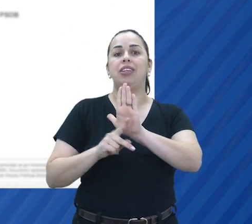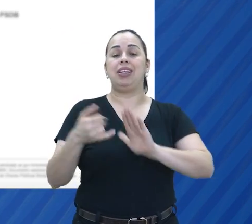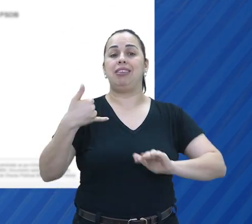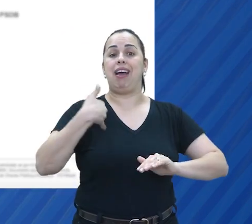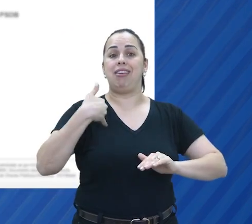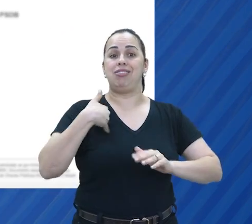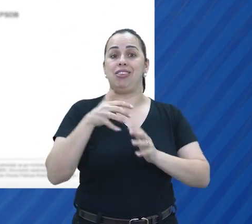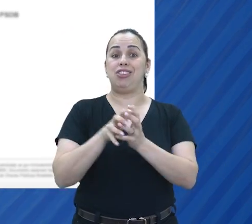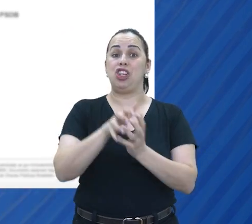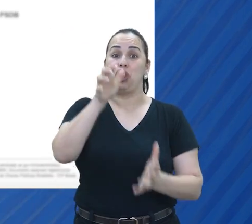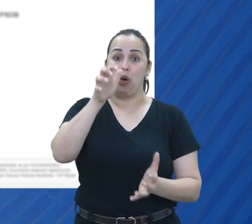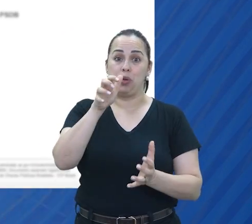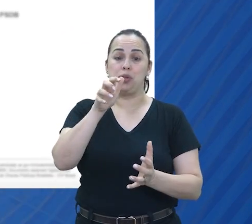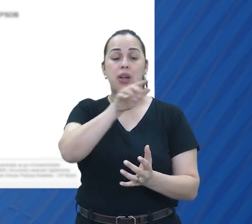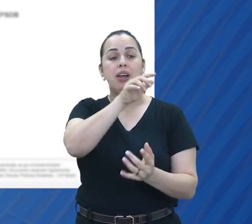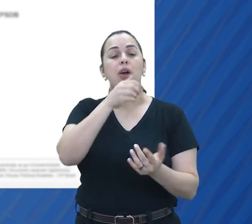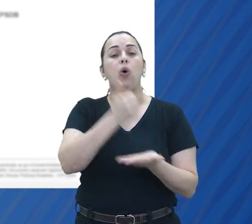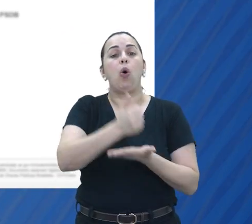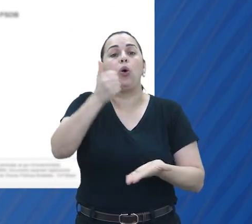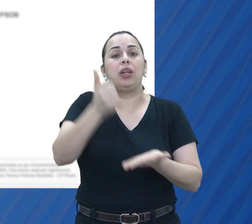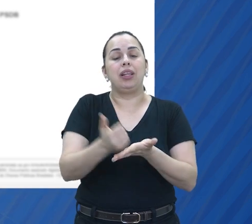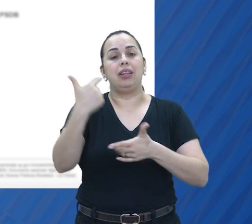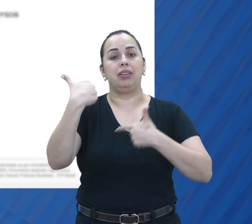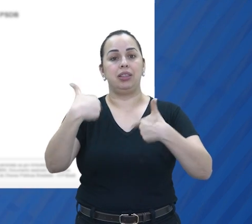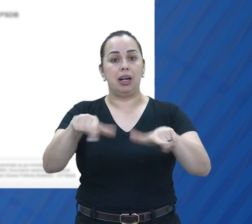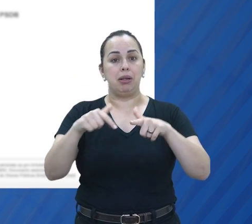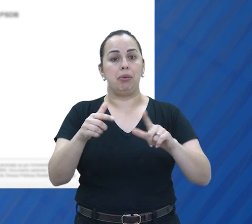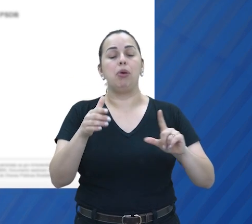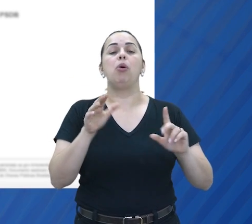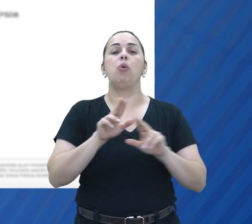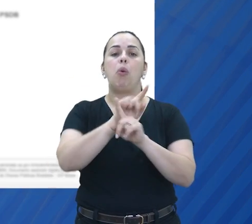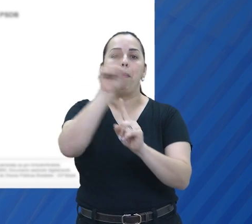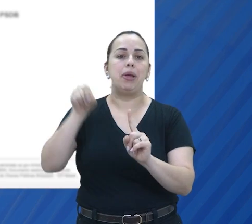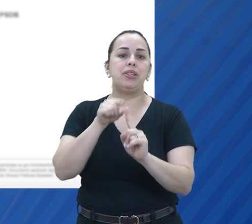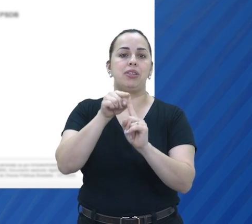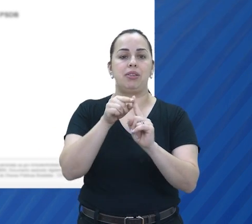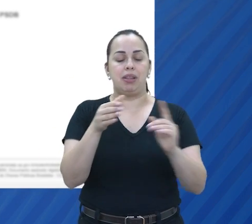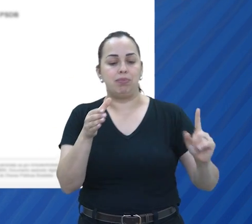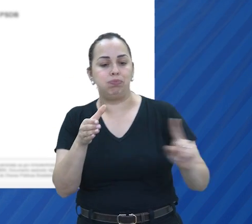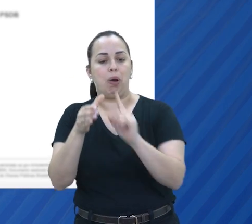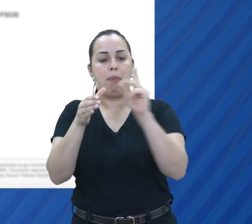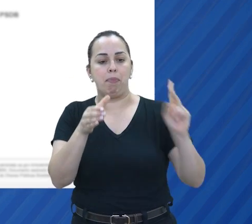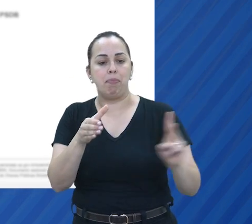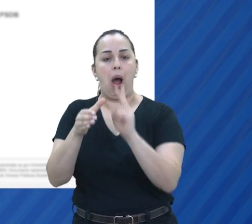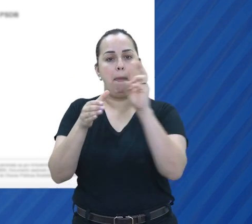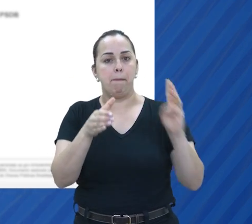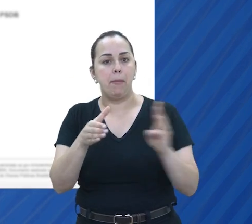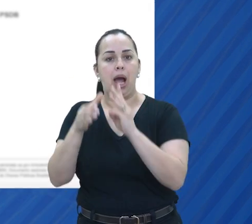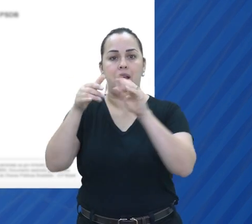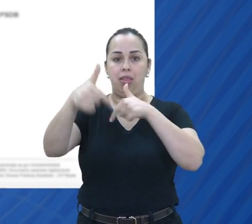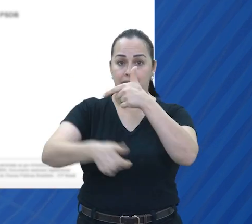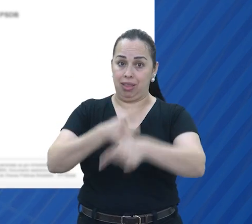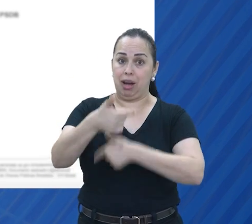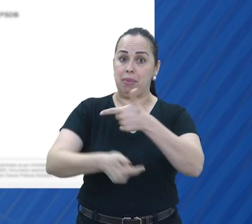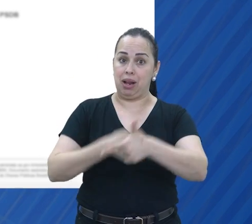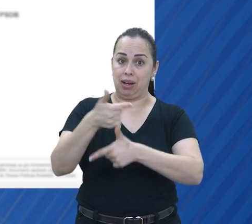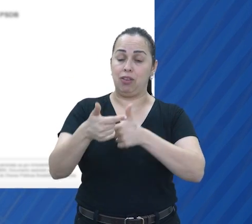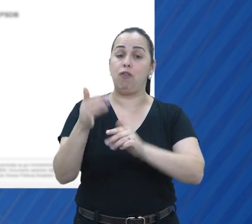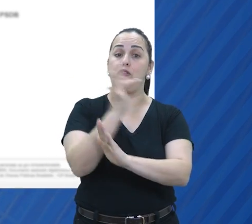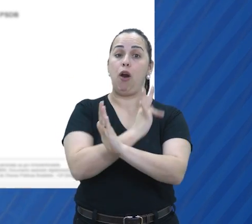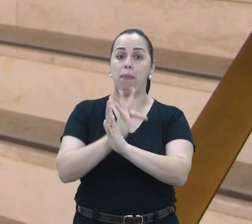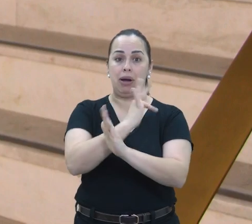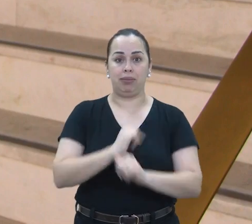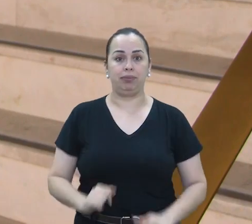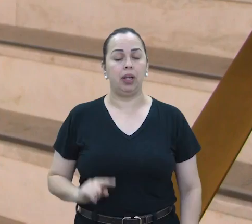Atividade. O objetivo é promover a inclusão das pessoas a partir dos 60 anos no mercado de trabalho